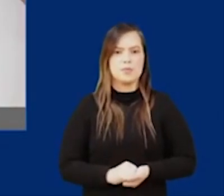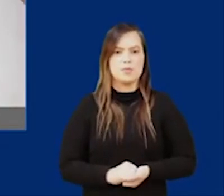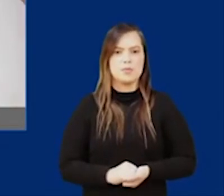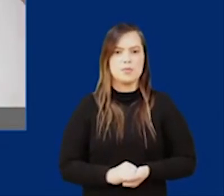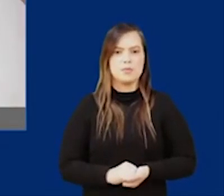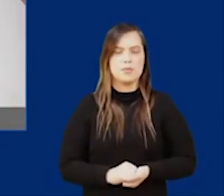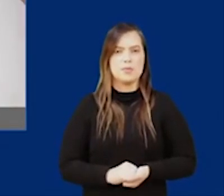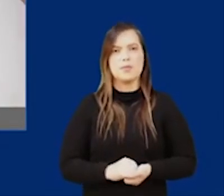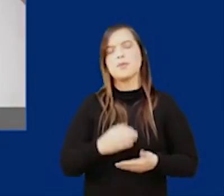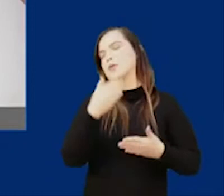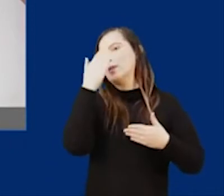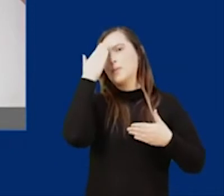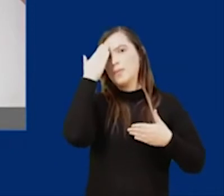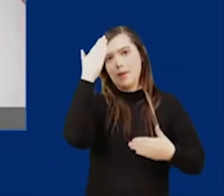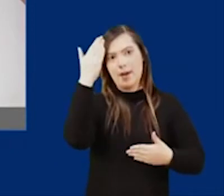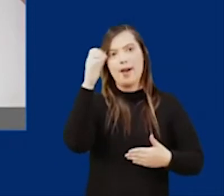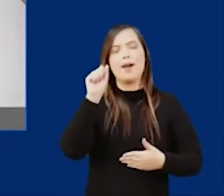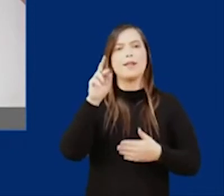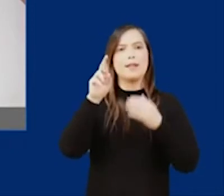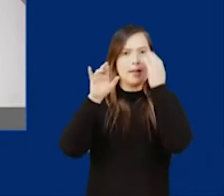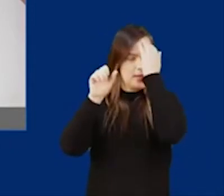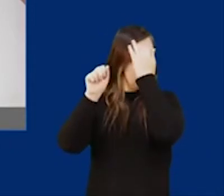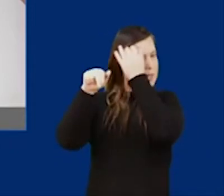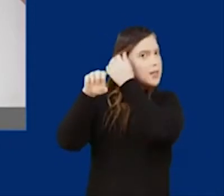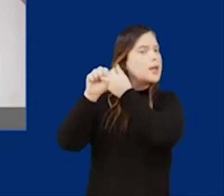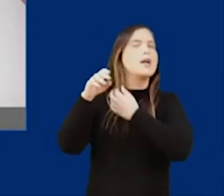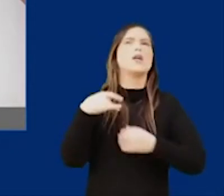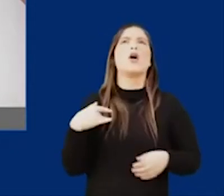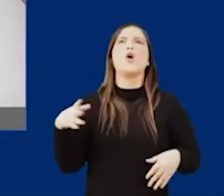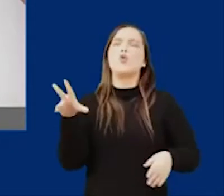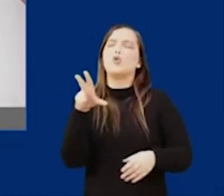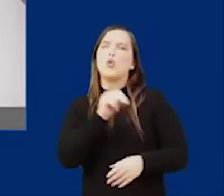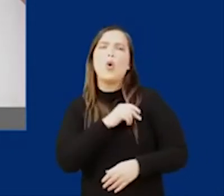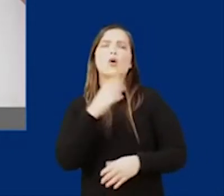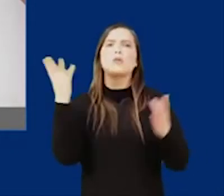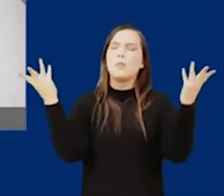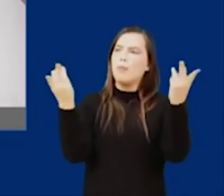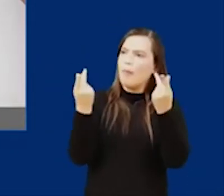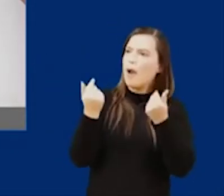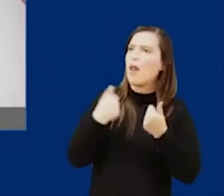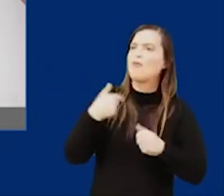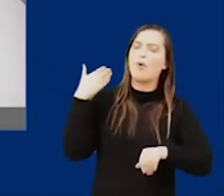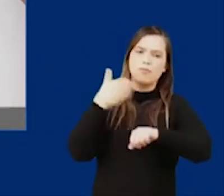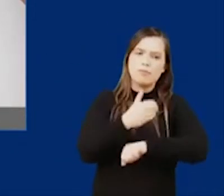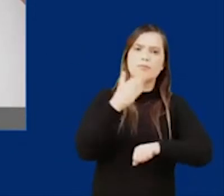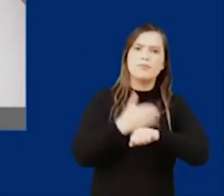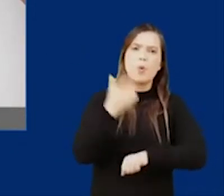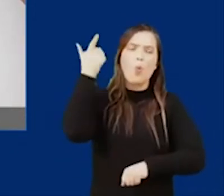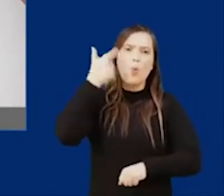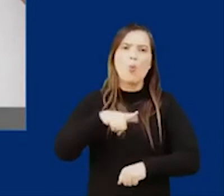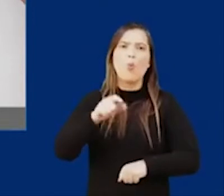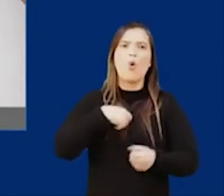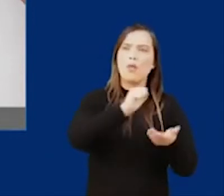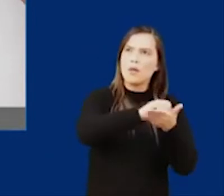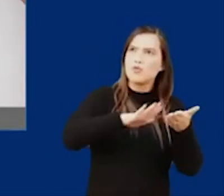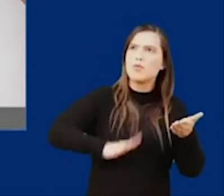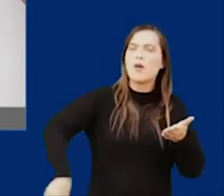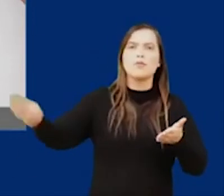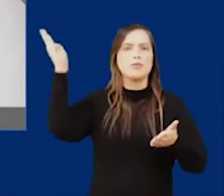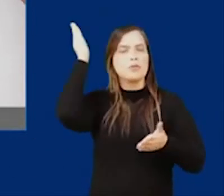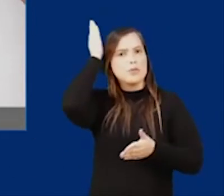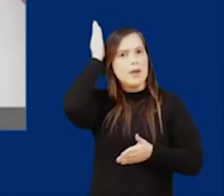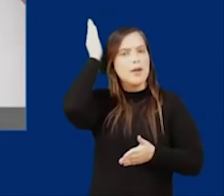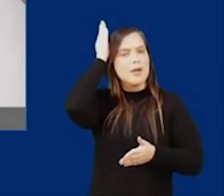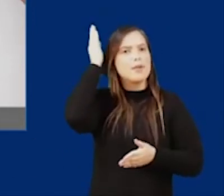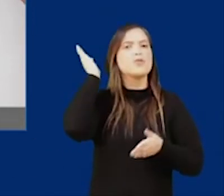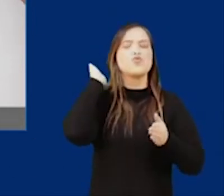Muito obrigada, Ariane. Que delícia estar aqui participando de mais uma atividade do SESC. A Mãe na Roda já